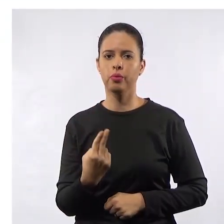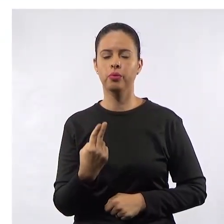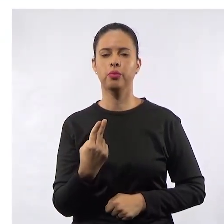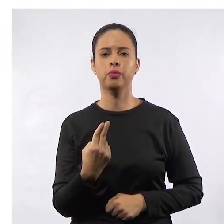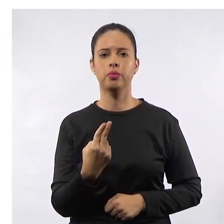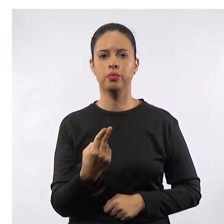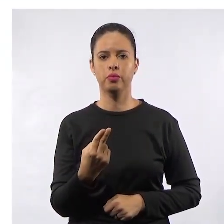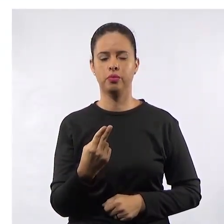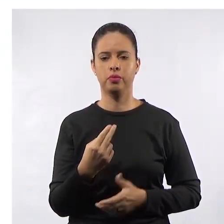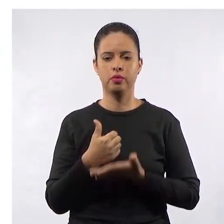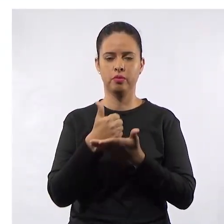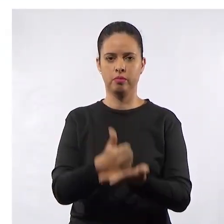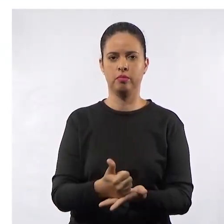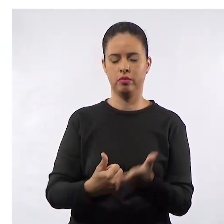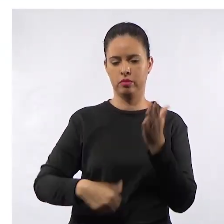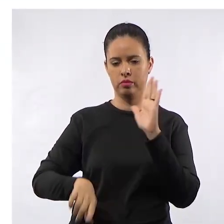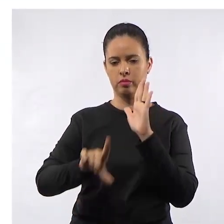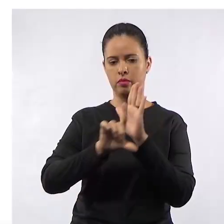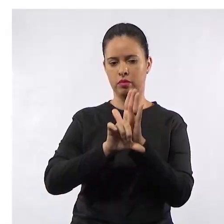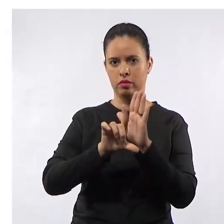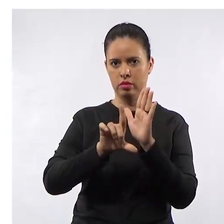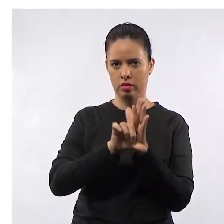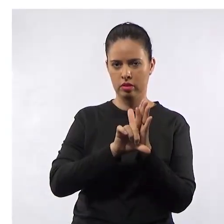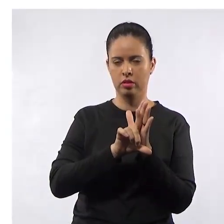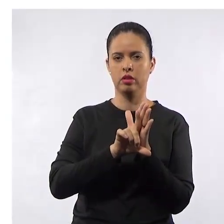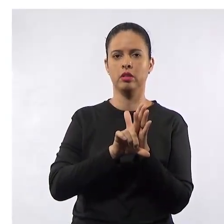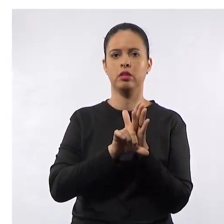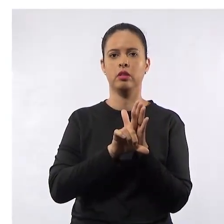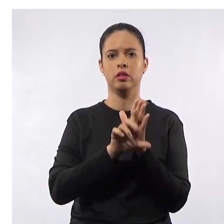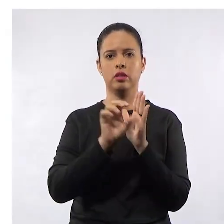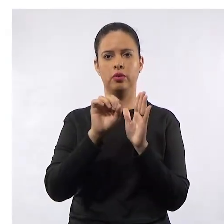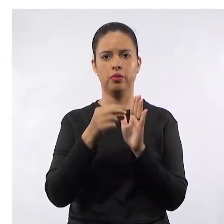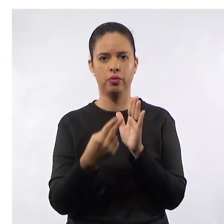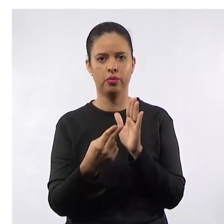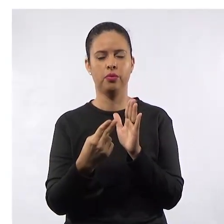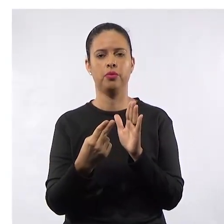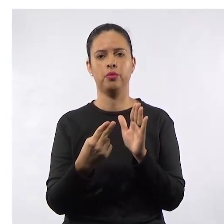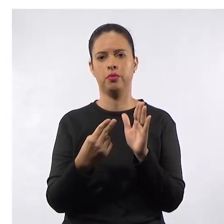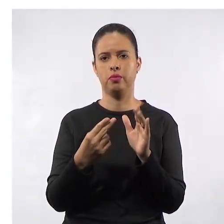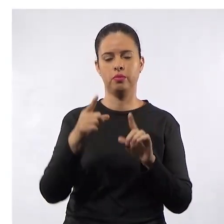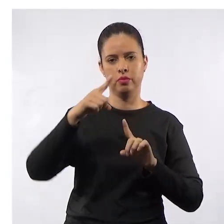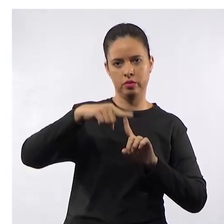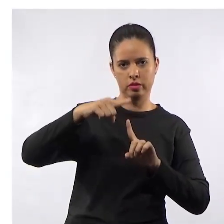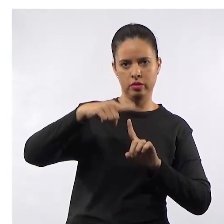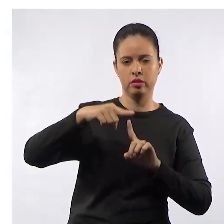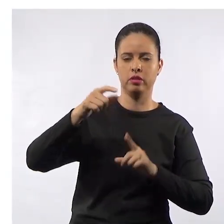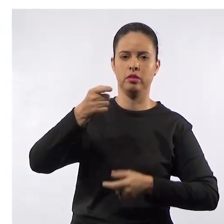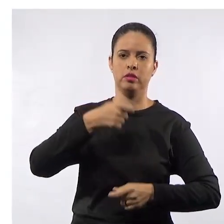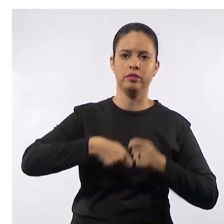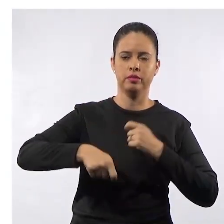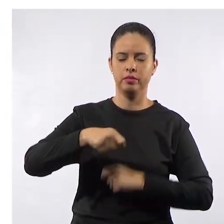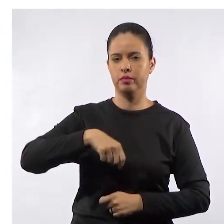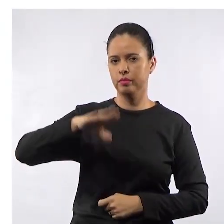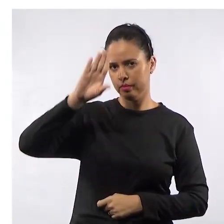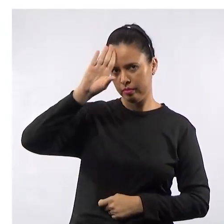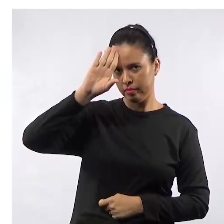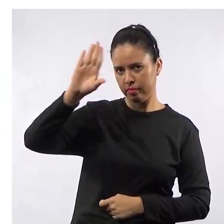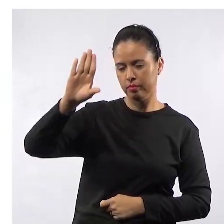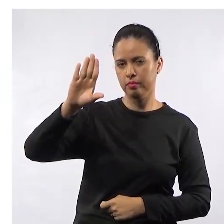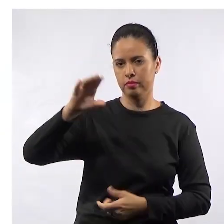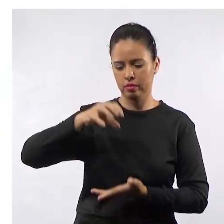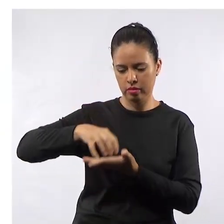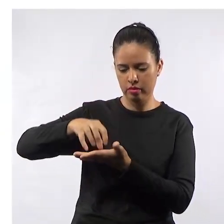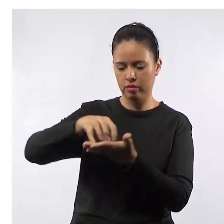ou que lhe é imposta por lei, ou natureza do seu negócio, principalmente